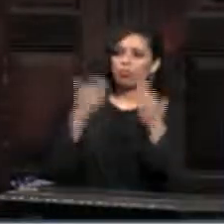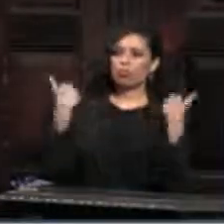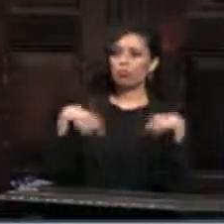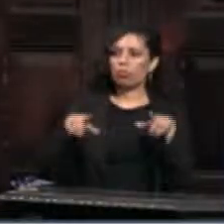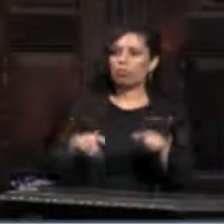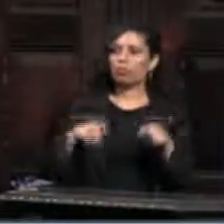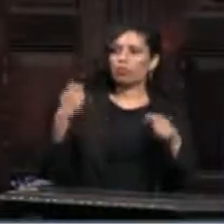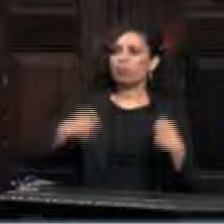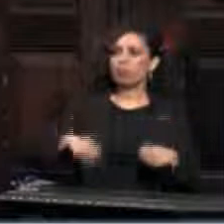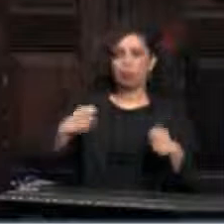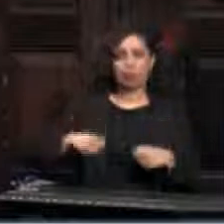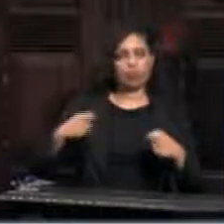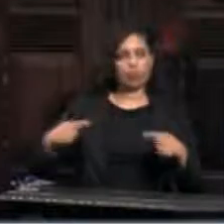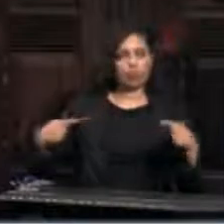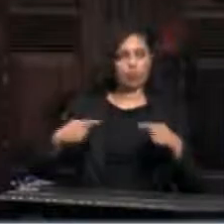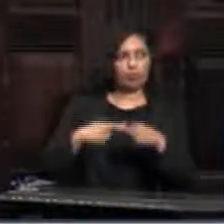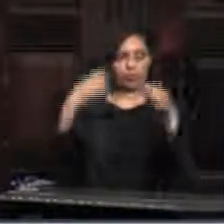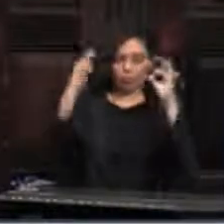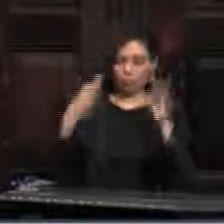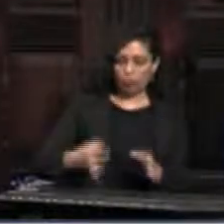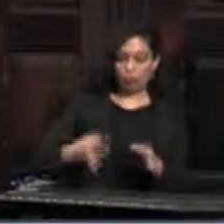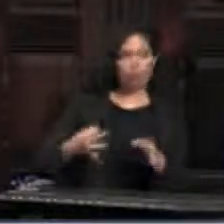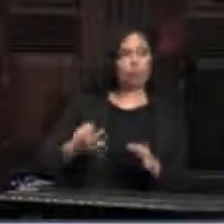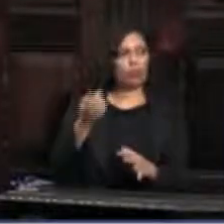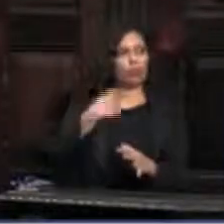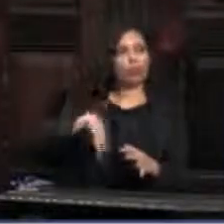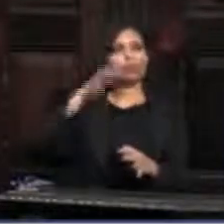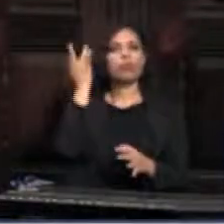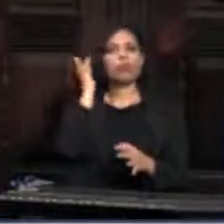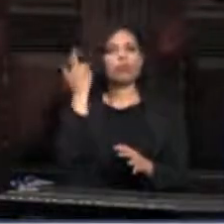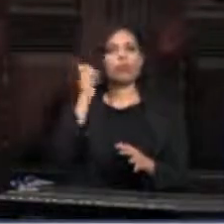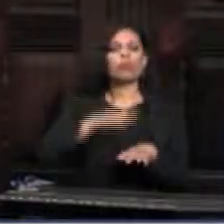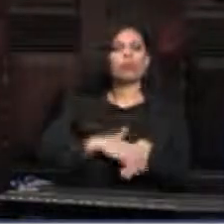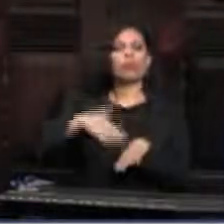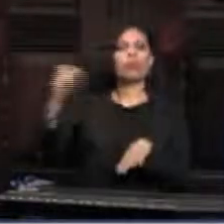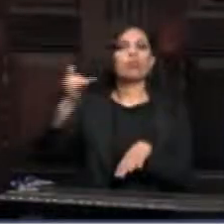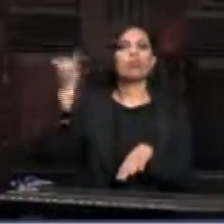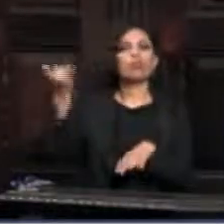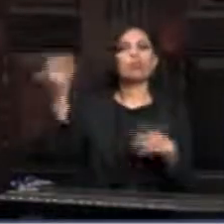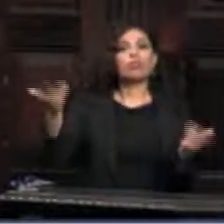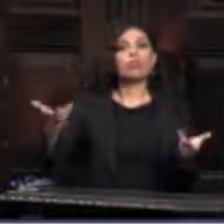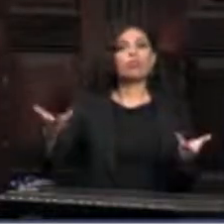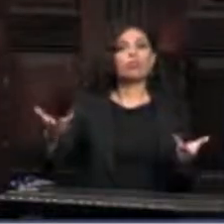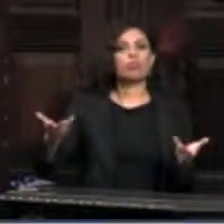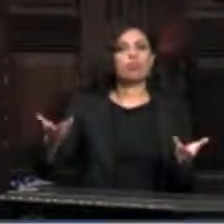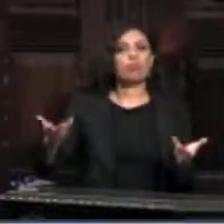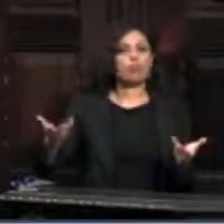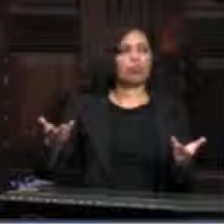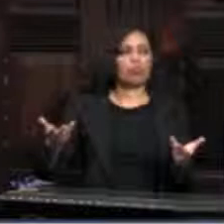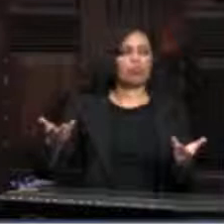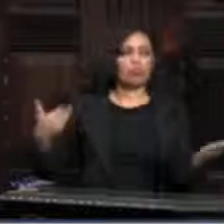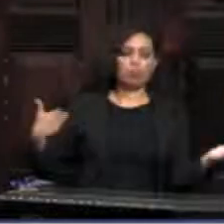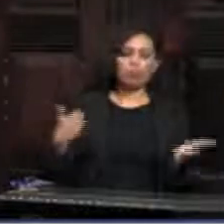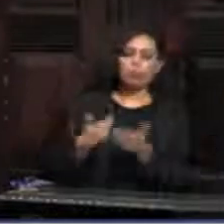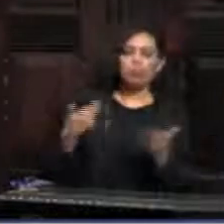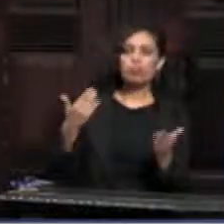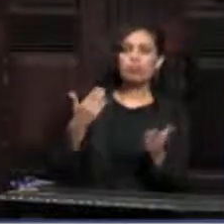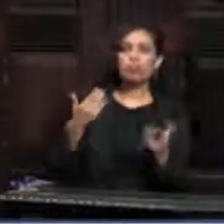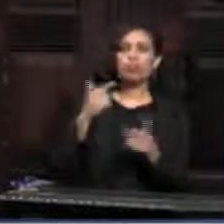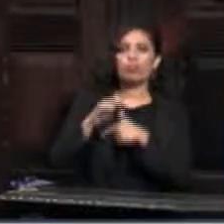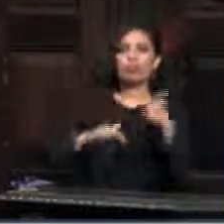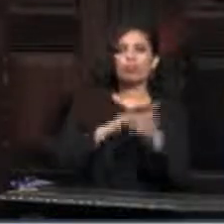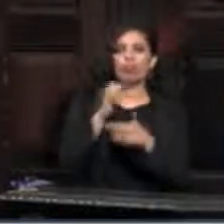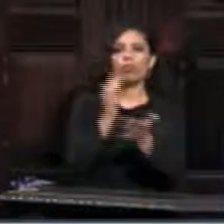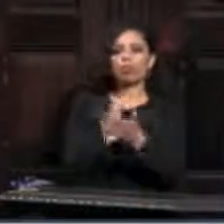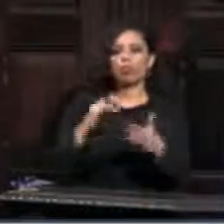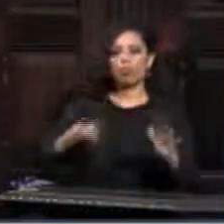baixar esse tipo de regramento. E, senhor presidente, acho que o momento é exatamente esse. No término de uma legislatura, fica